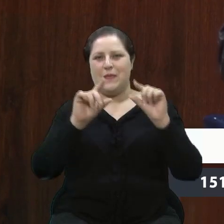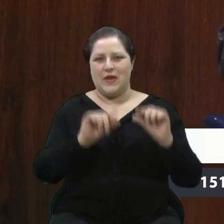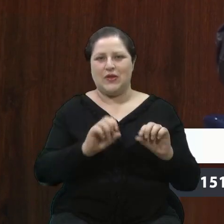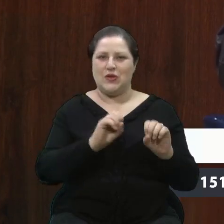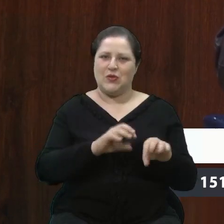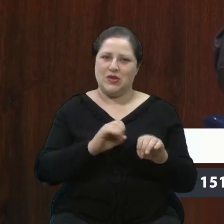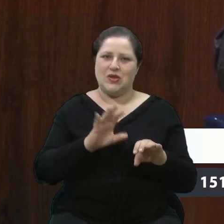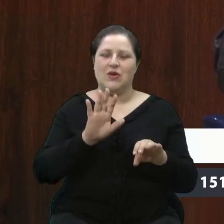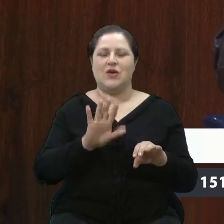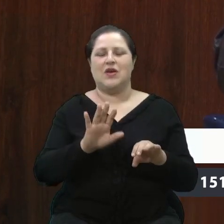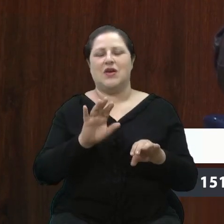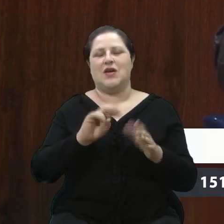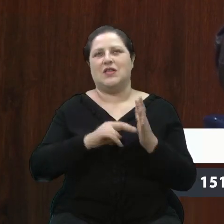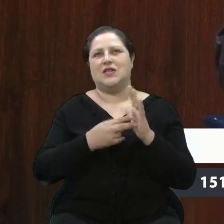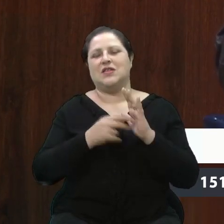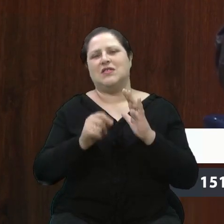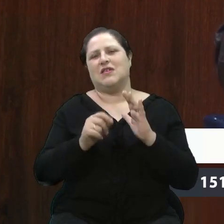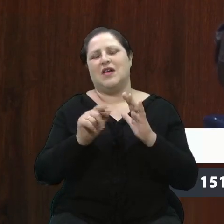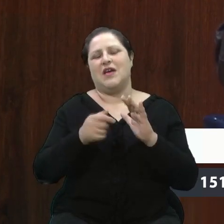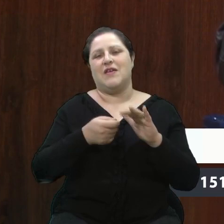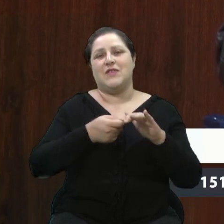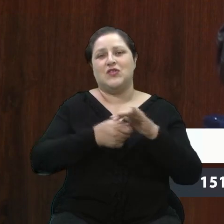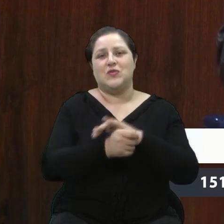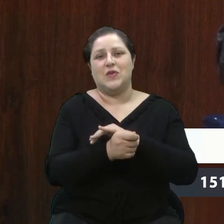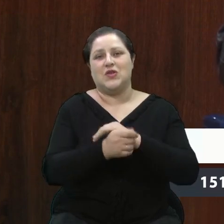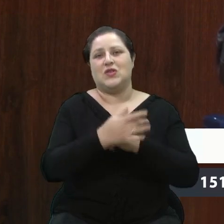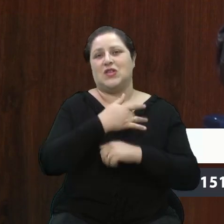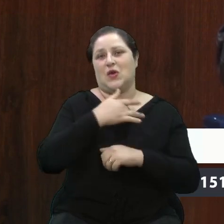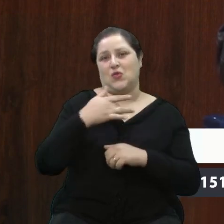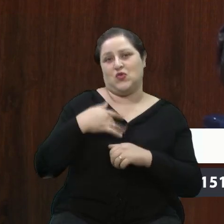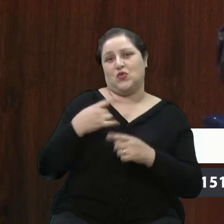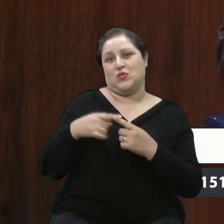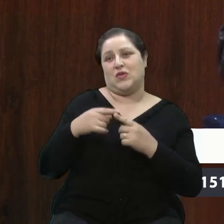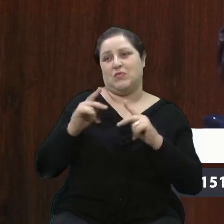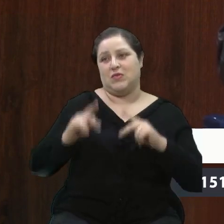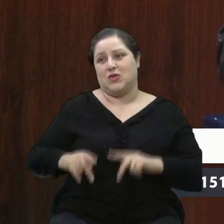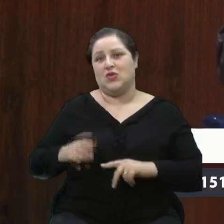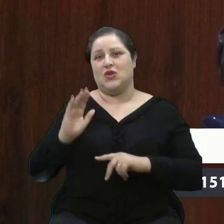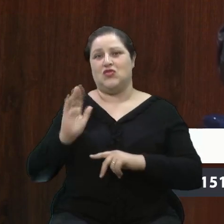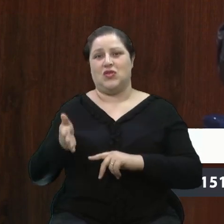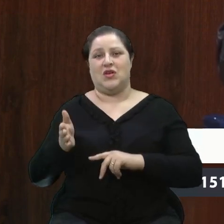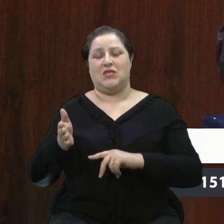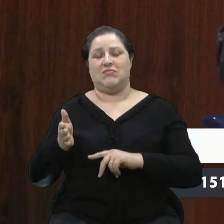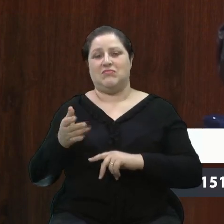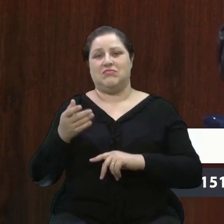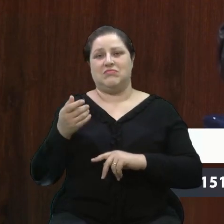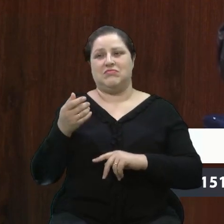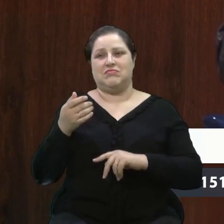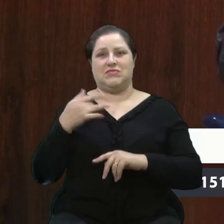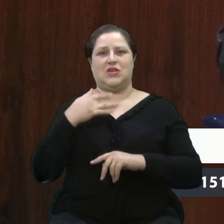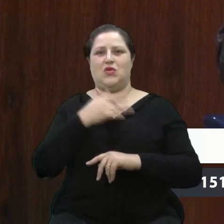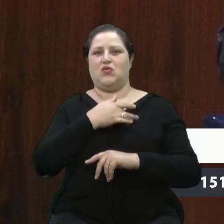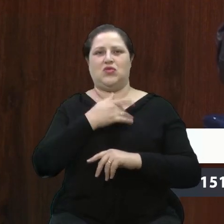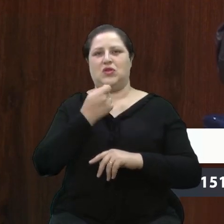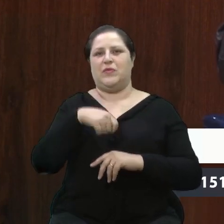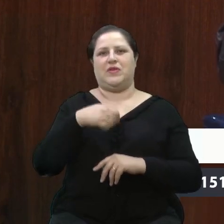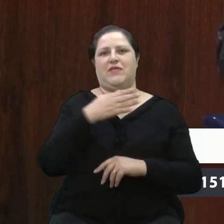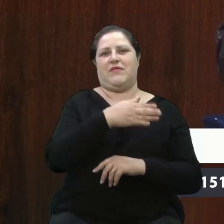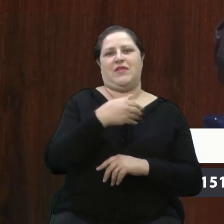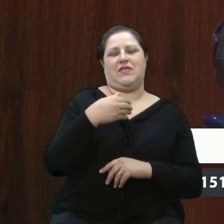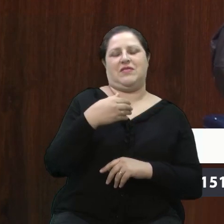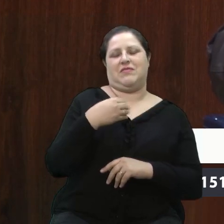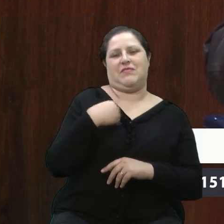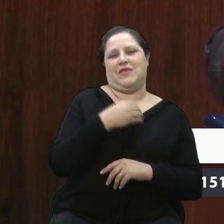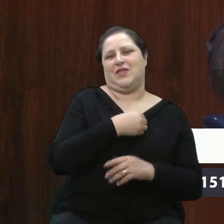uma educação, eu queria dizer, investe menos em saúde, porque dali não há necessidade. Então, o esporte, vejo que não precisa